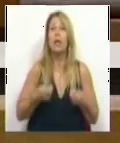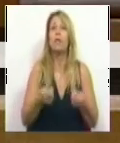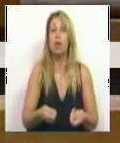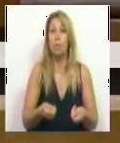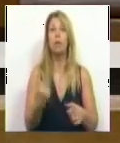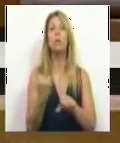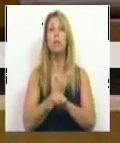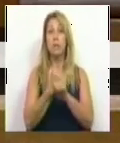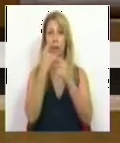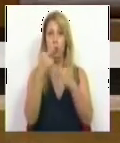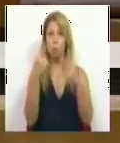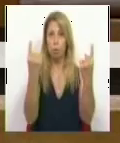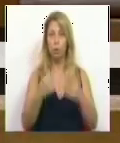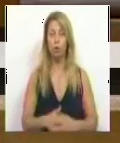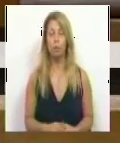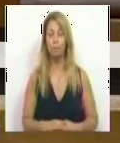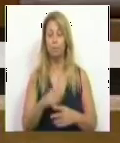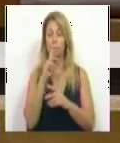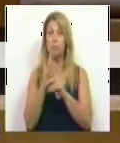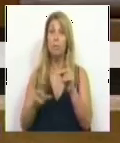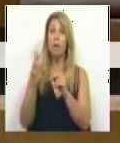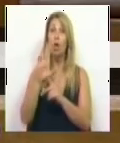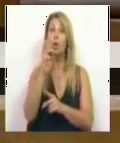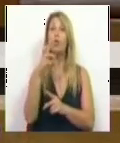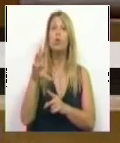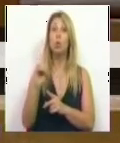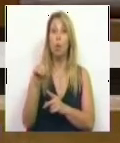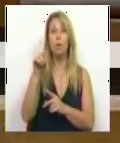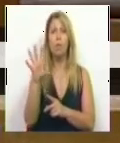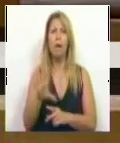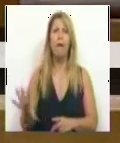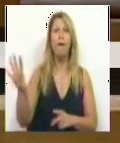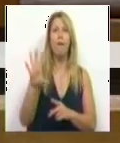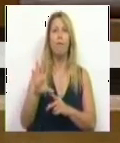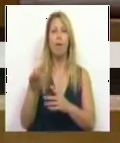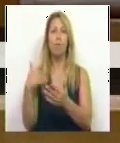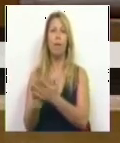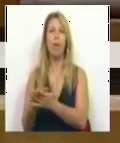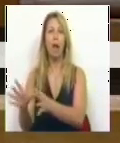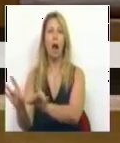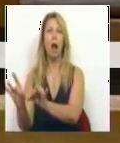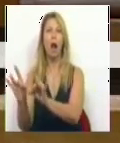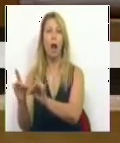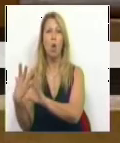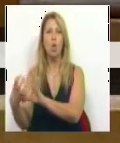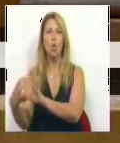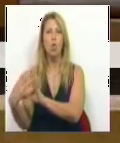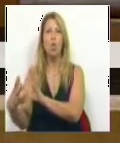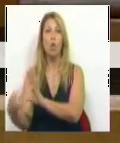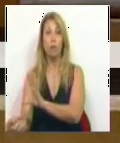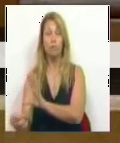serviços públicos. Os juros são também uma forma de parasitismo. Os credores emprestam-nos